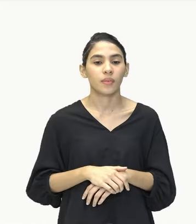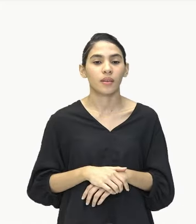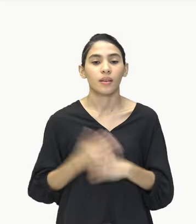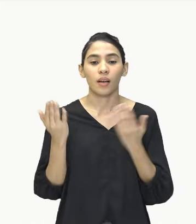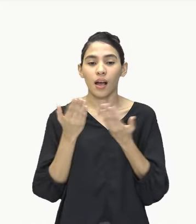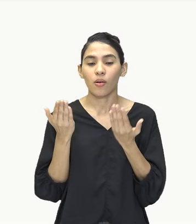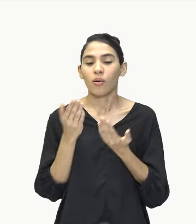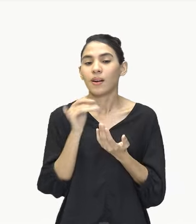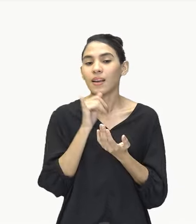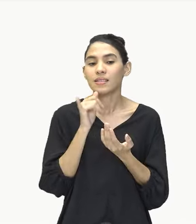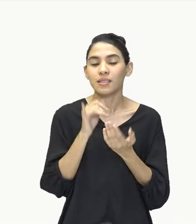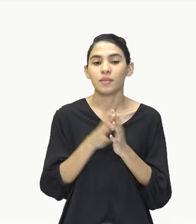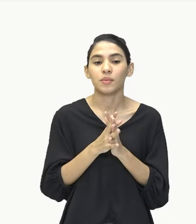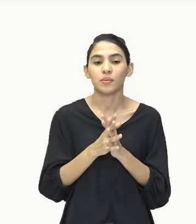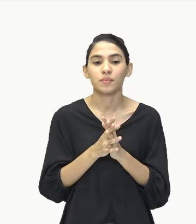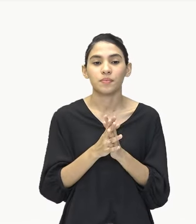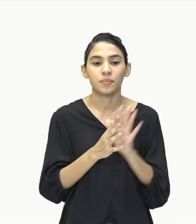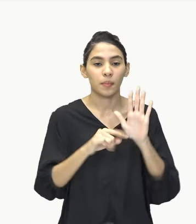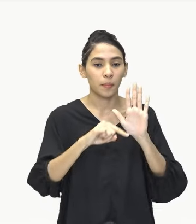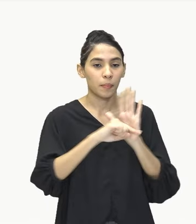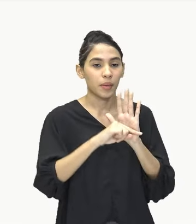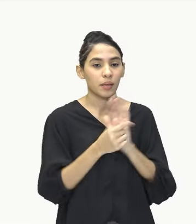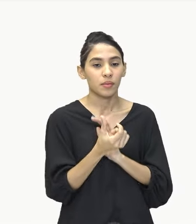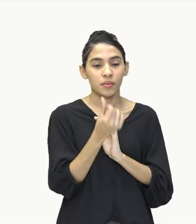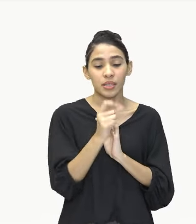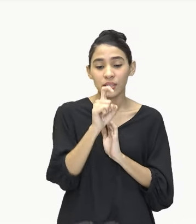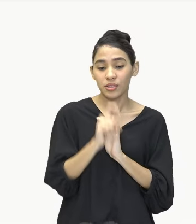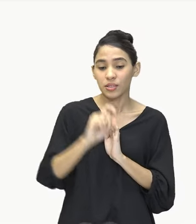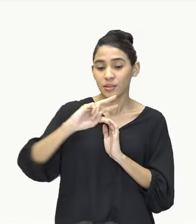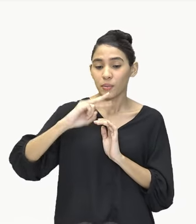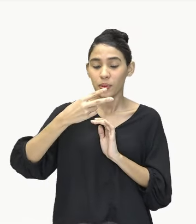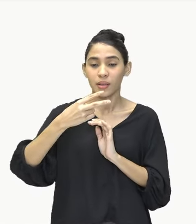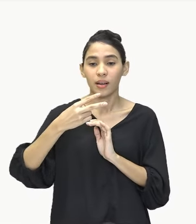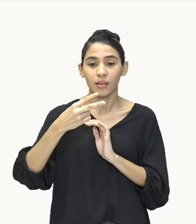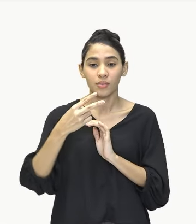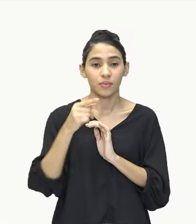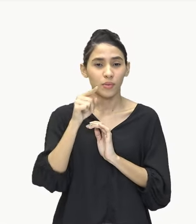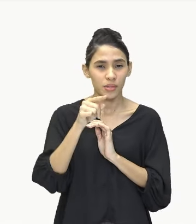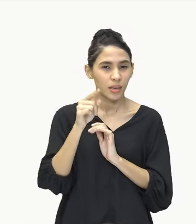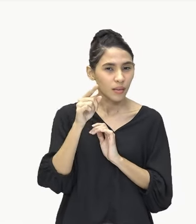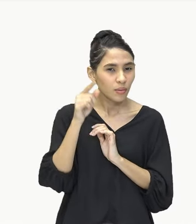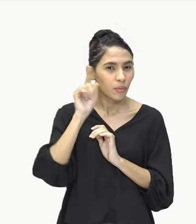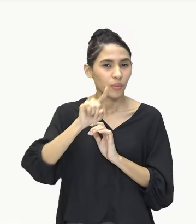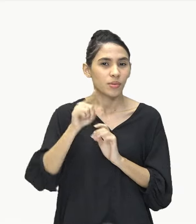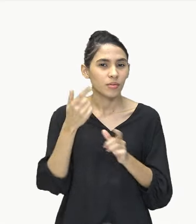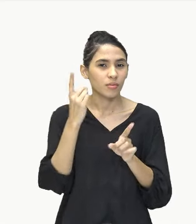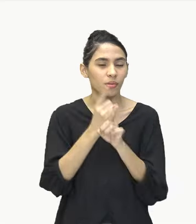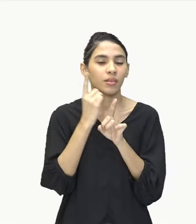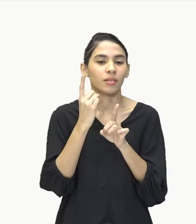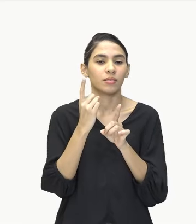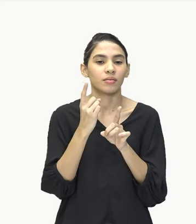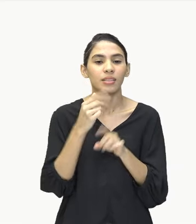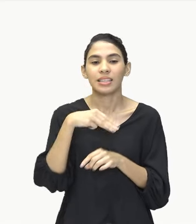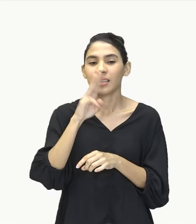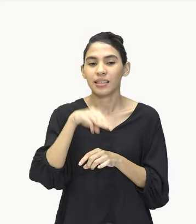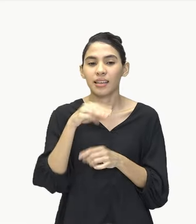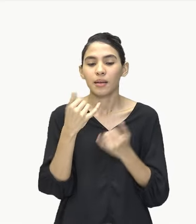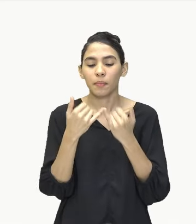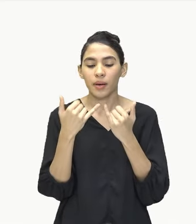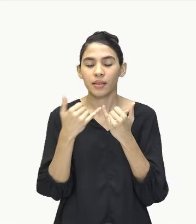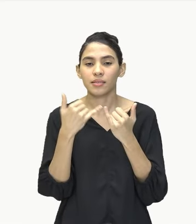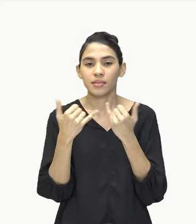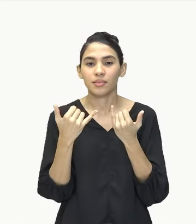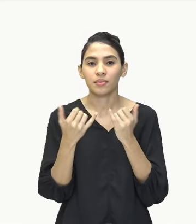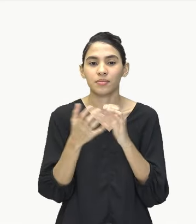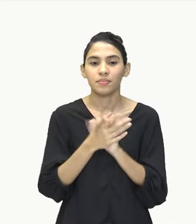tratando aqui do menos 6x ao quadrado, conseguiu localizar? Quem é o semelhante a